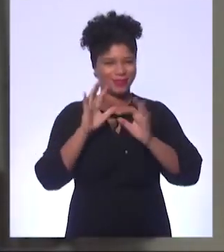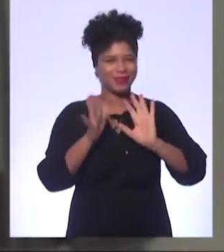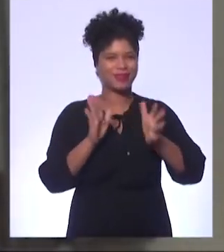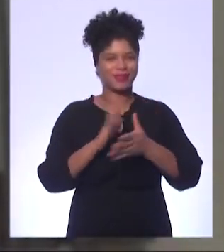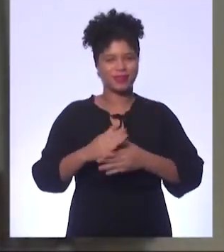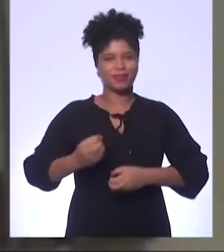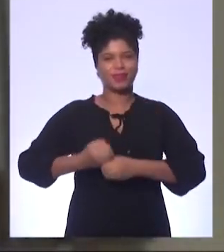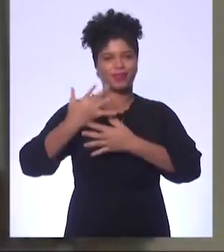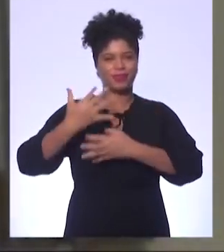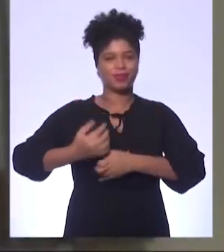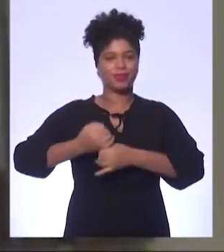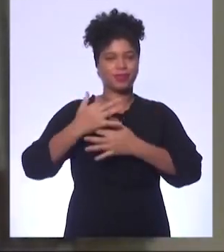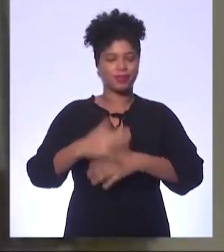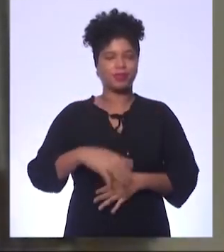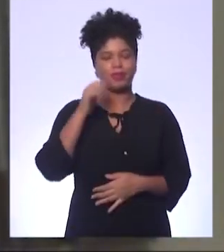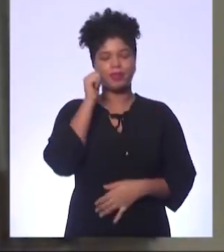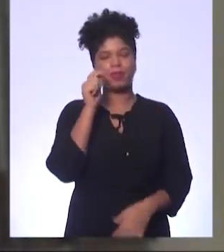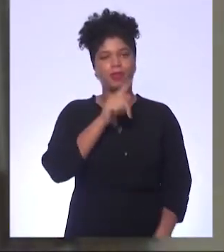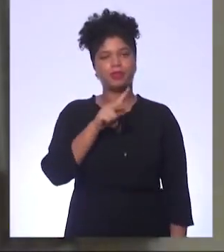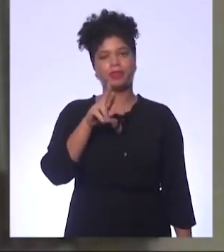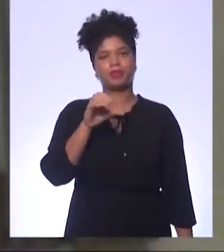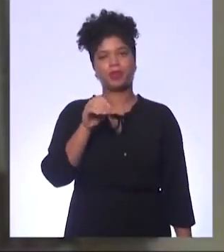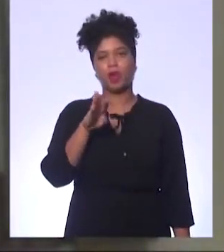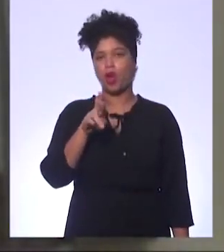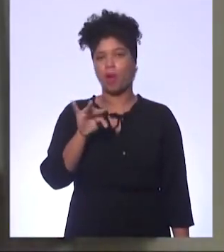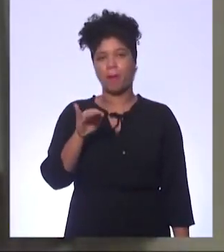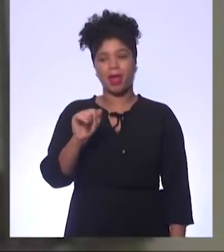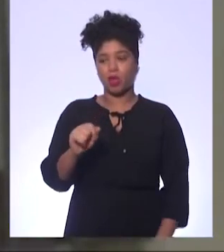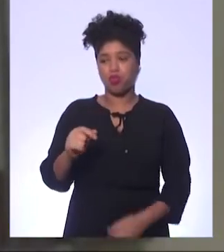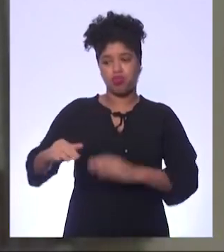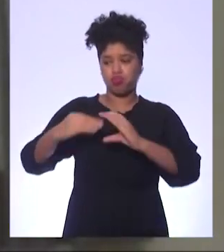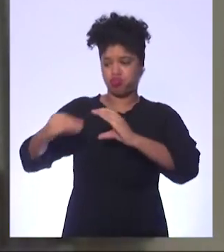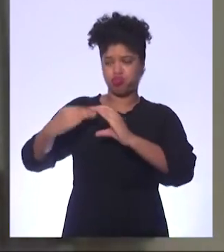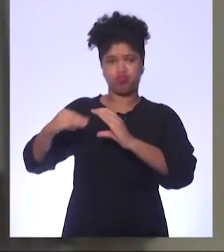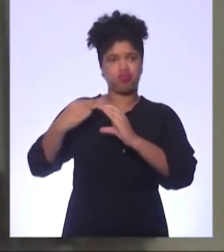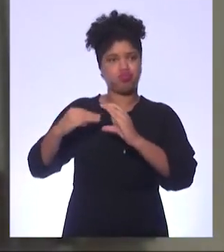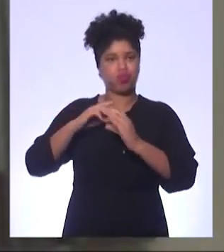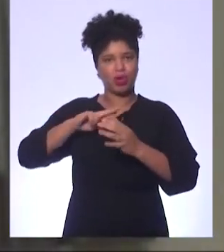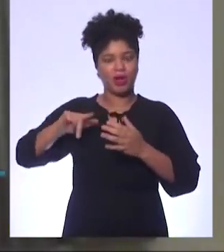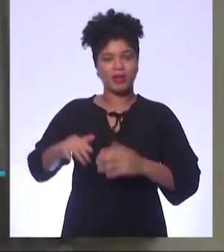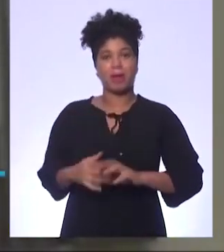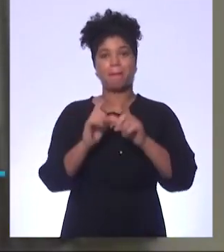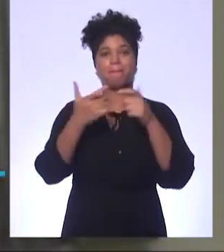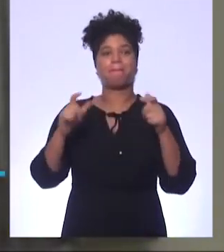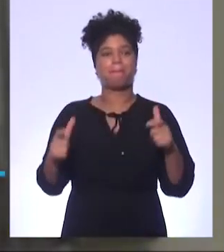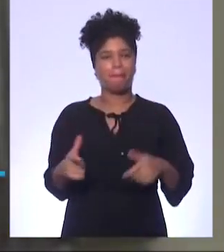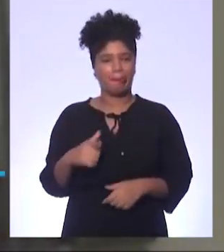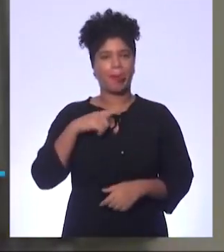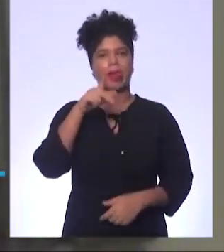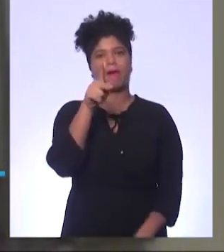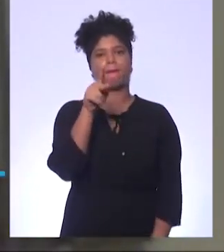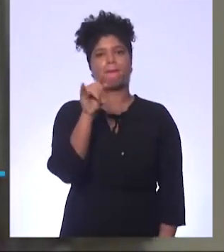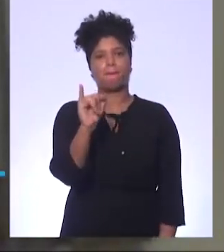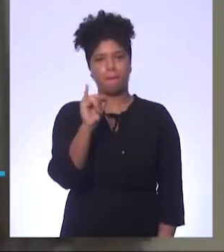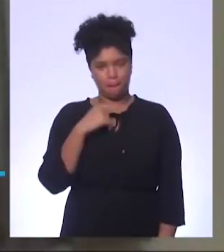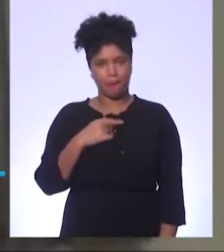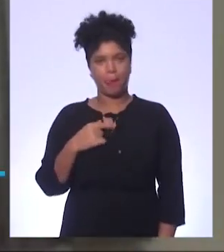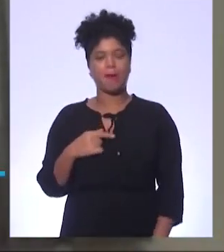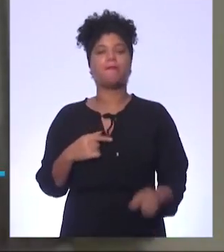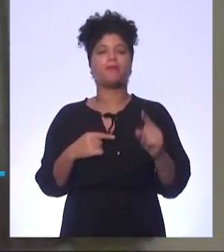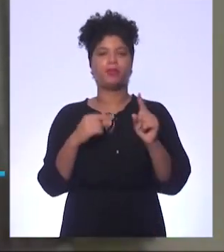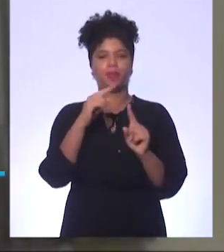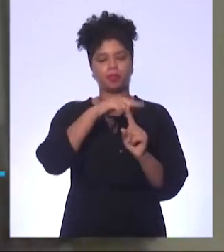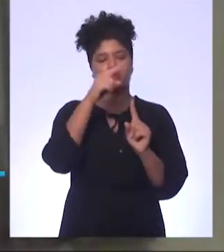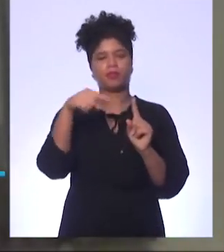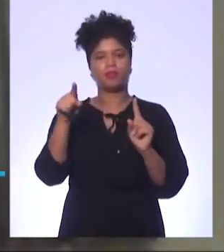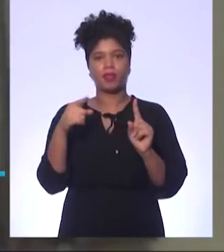Voltamos. Muito bem. Professora Roberta, o chat bombou. Está todo mundo colocando que é o pi. E sim, que essa razão sempre